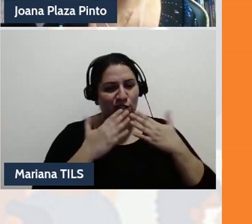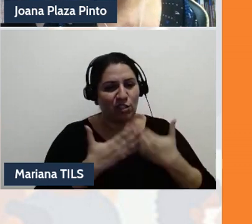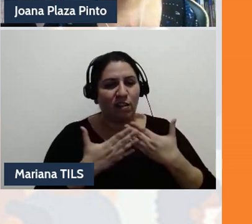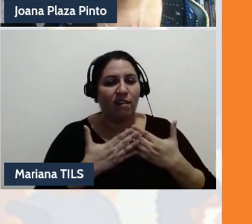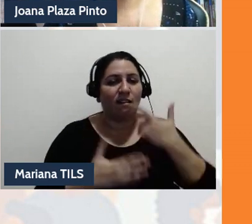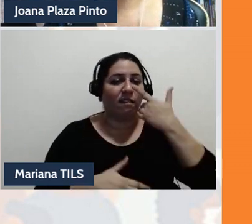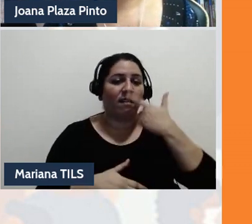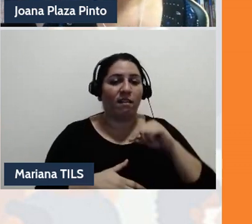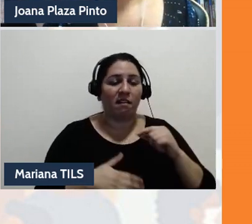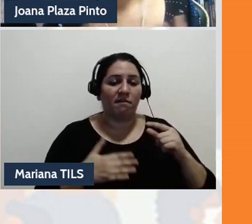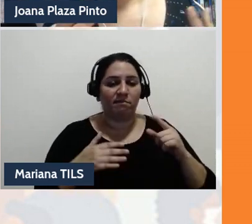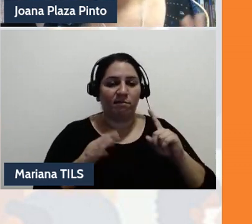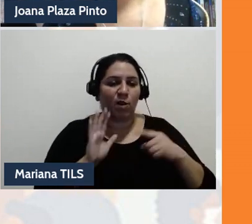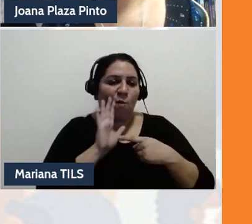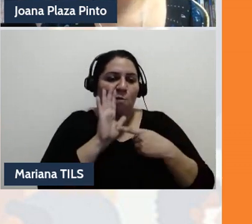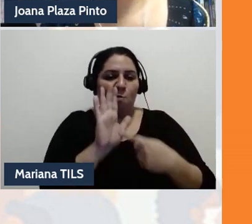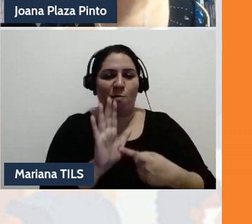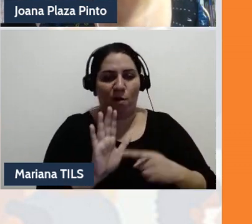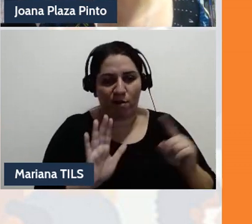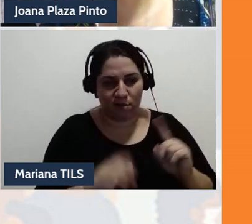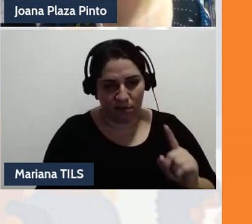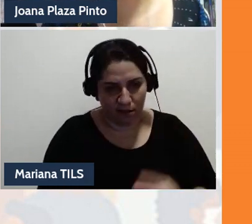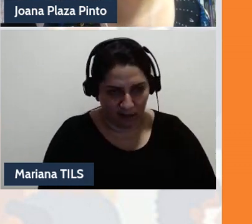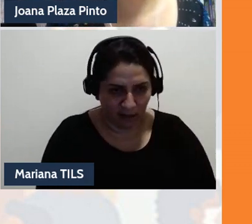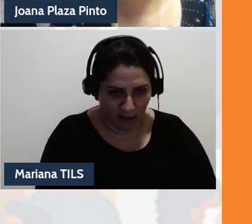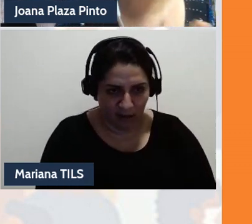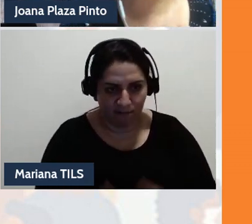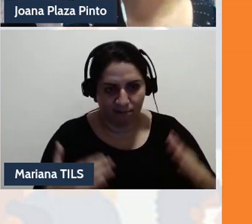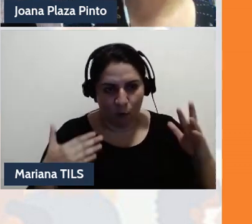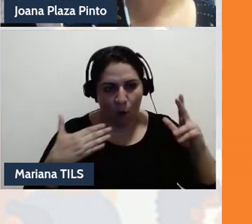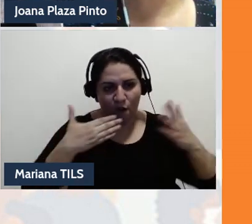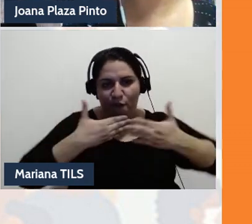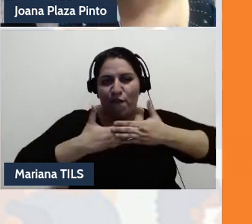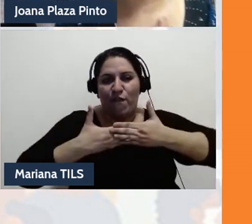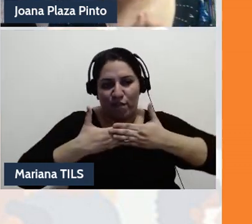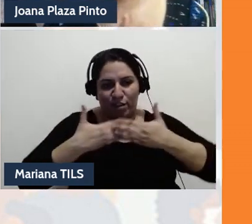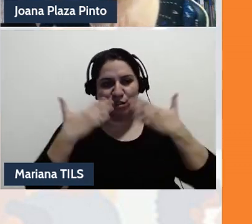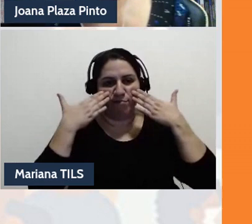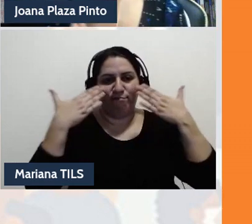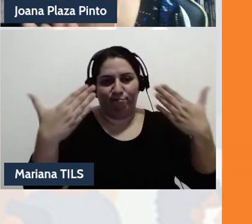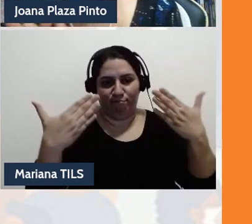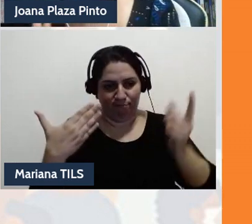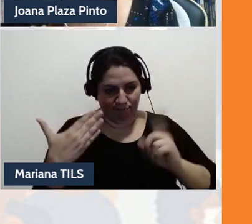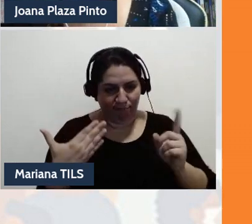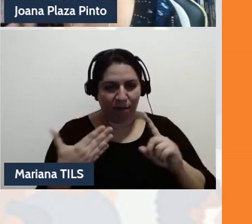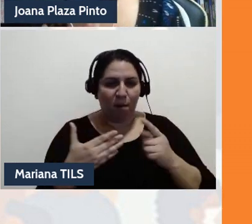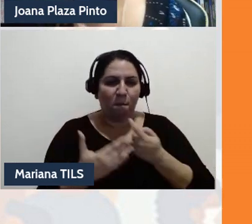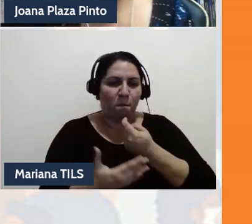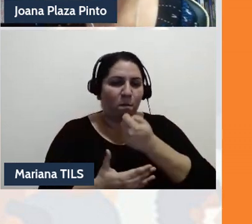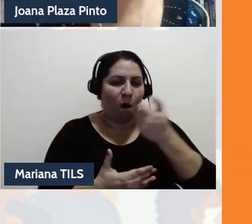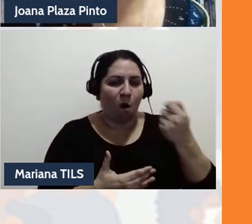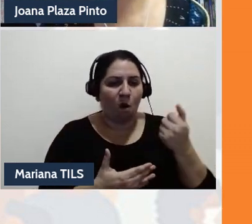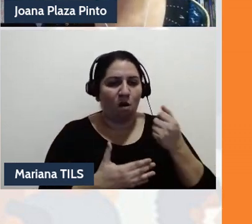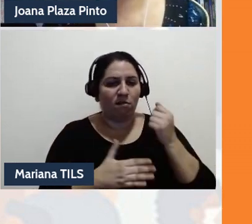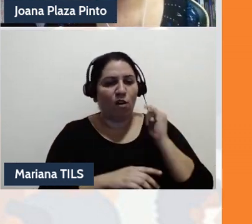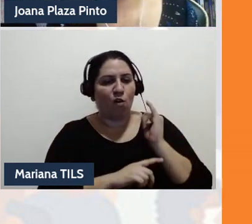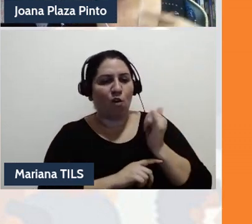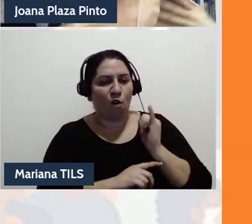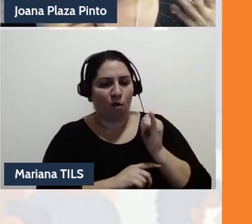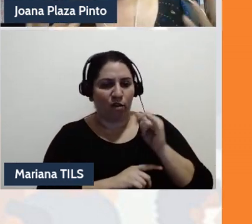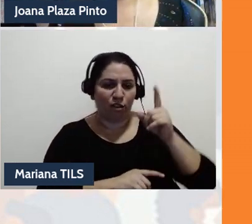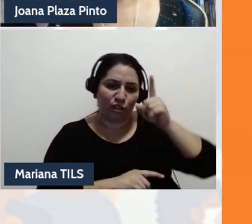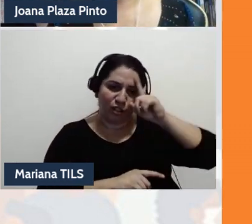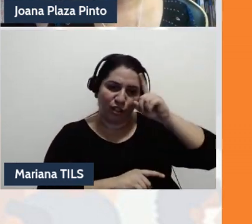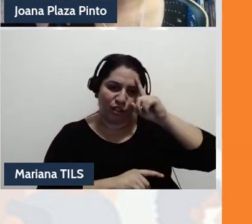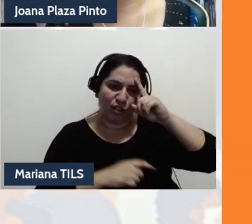totalmente invisibilizado. Aí a gente tem não só poucas narrativas sobre essa parte da rotina, como a